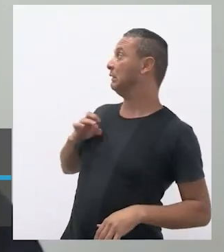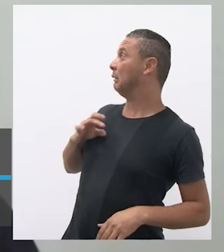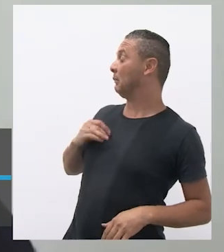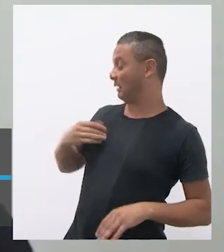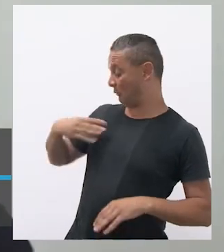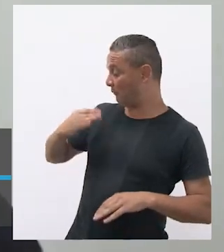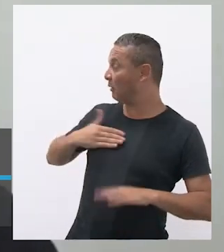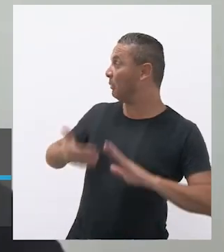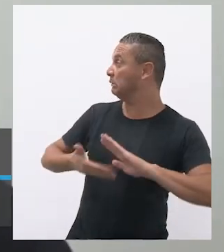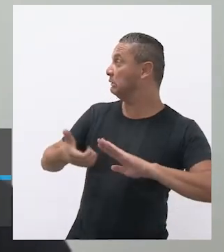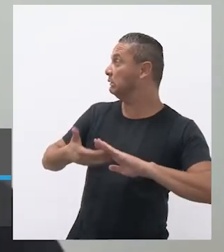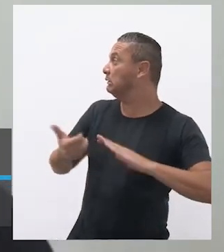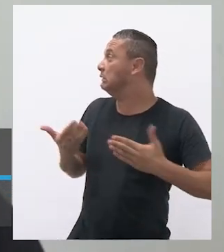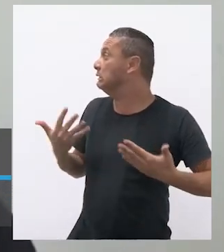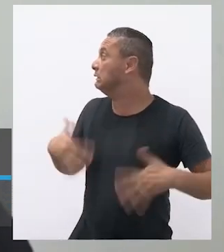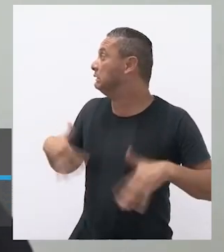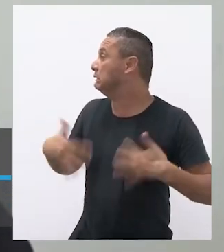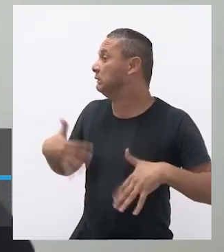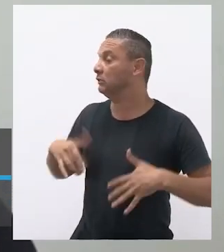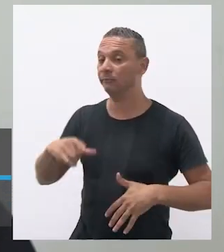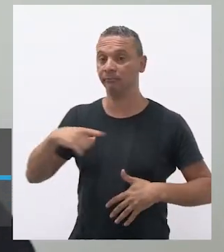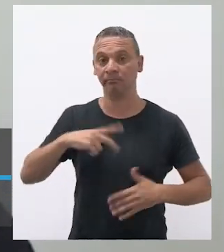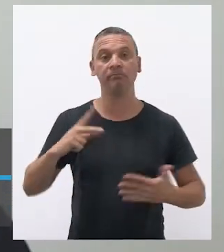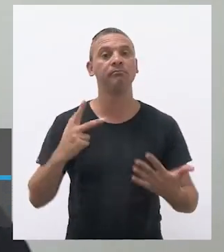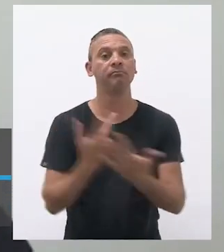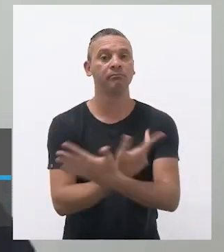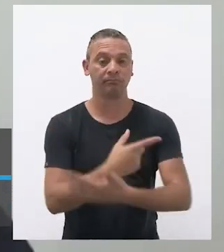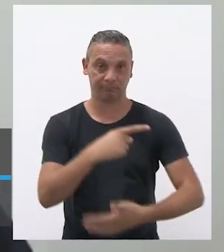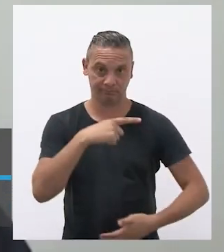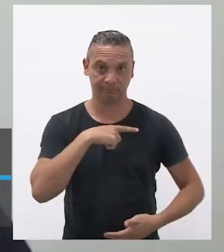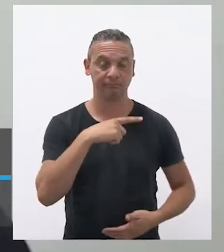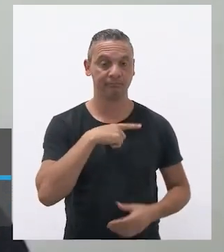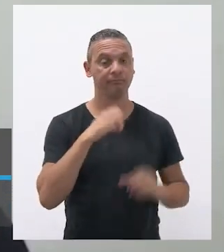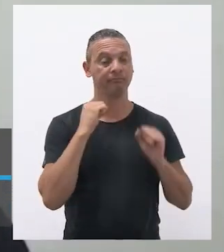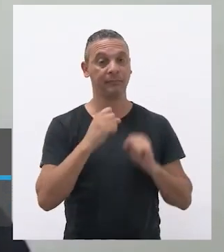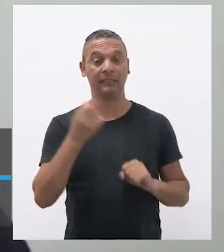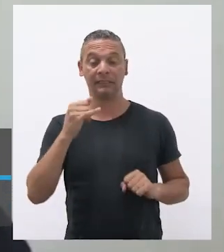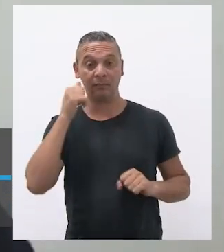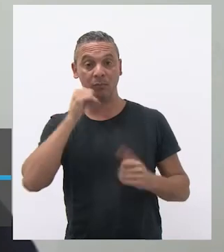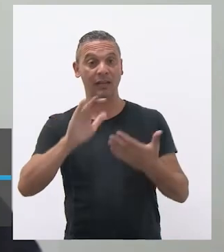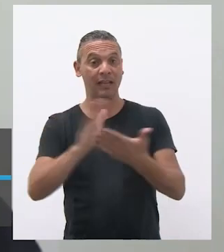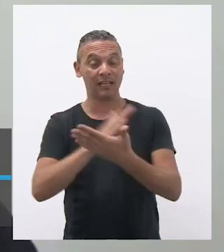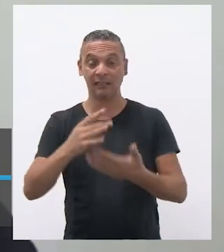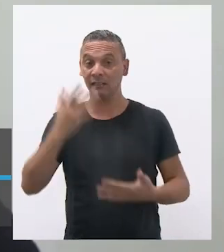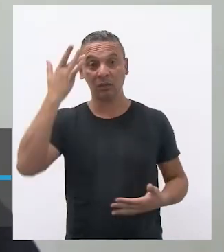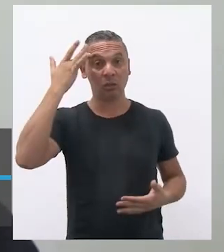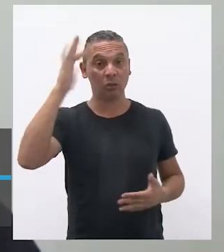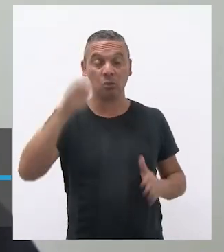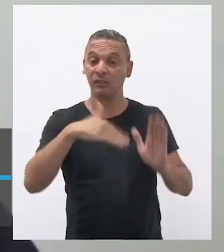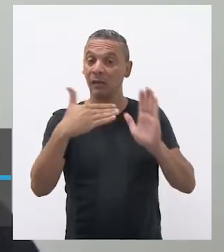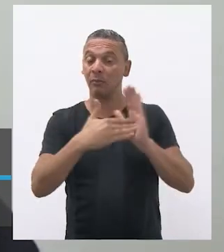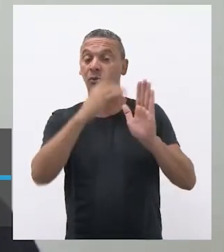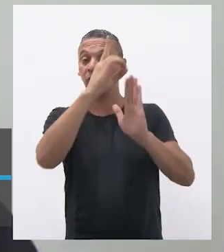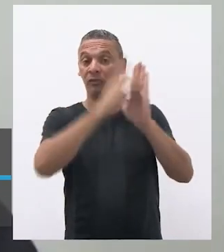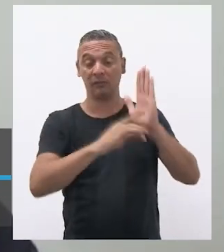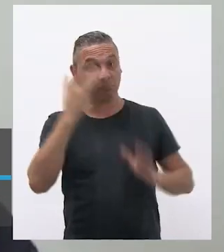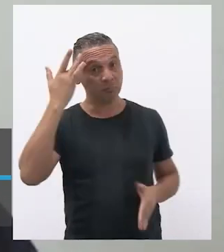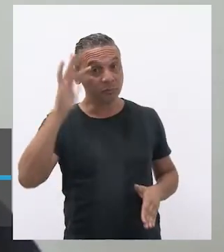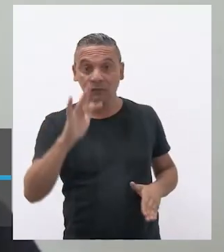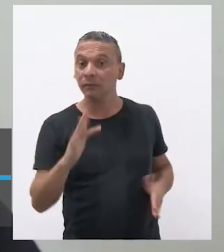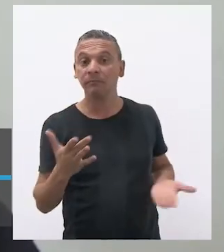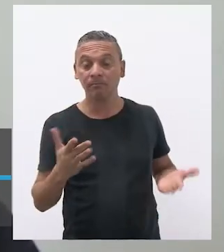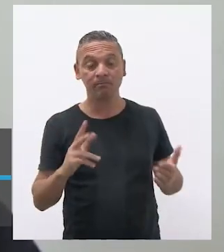ou controle de suas ações, né, de seus comportamentos, de suas crenças, de suas decisões. Esse tipo de violência,